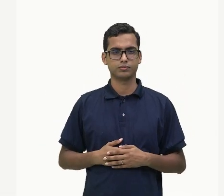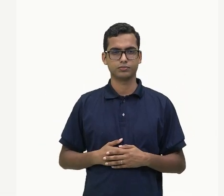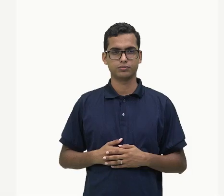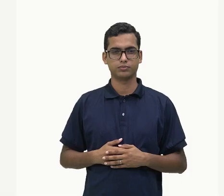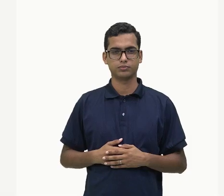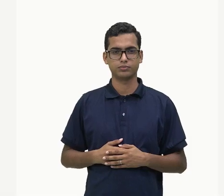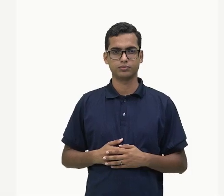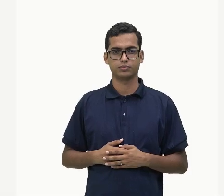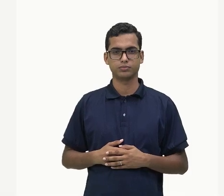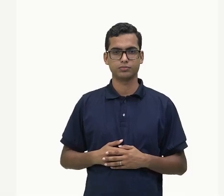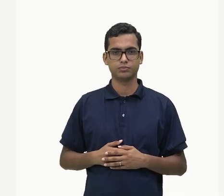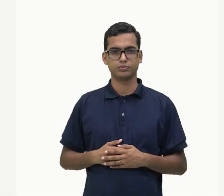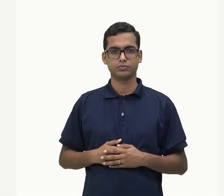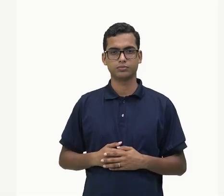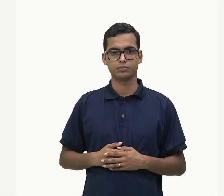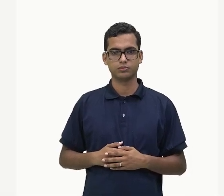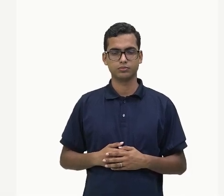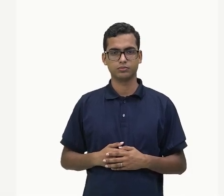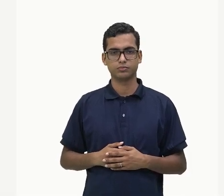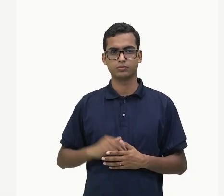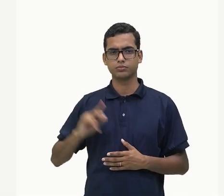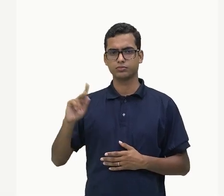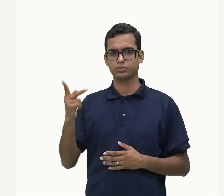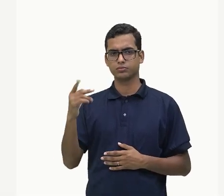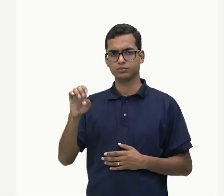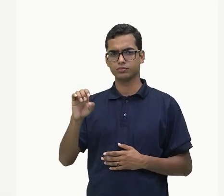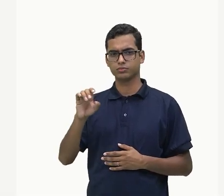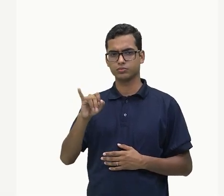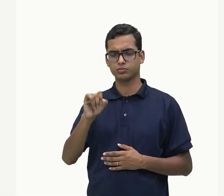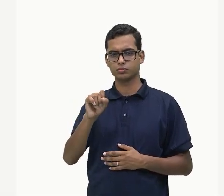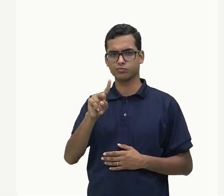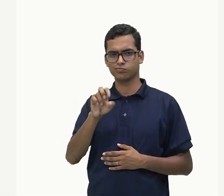not happy. Ele é muito rico.